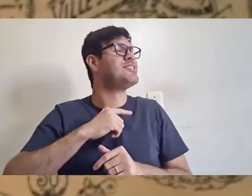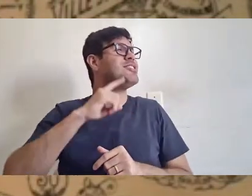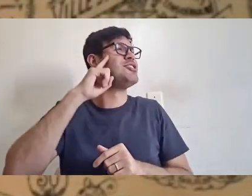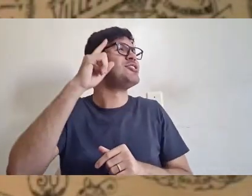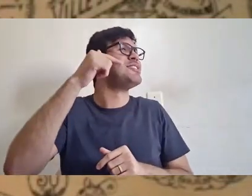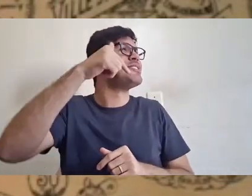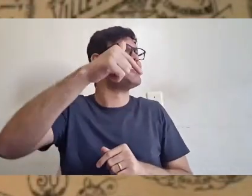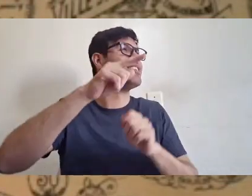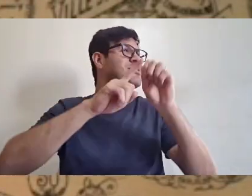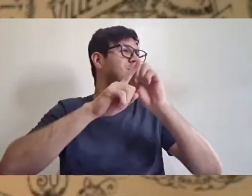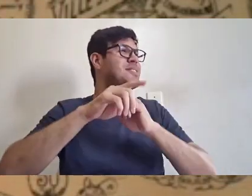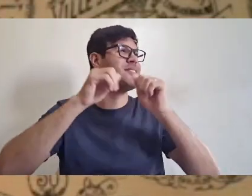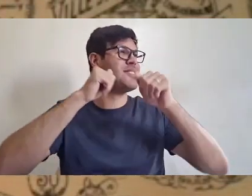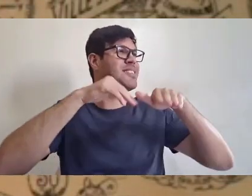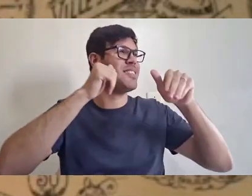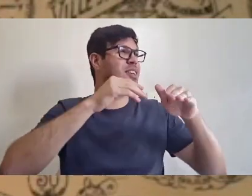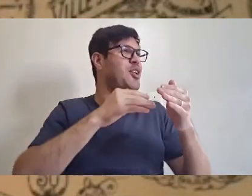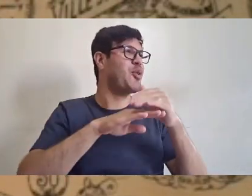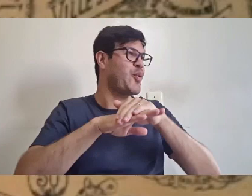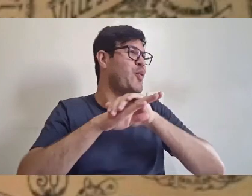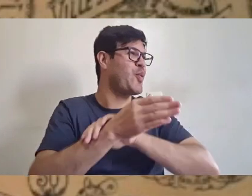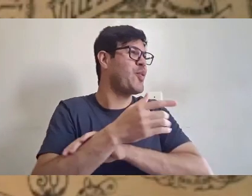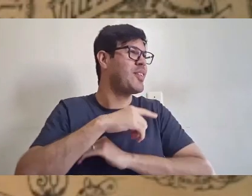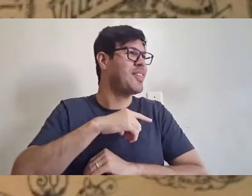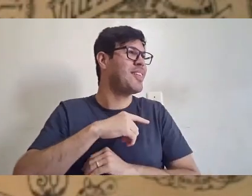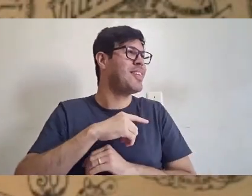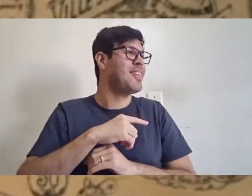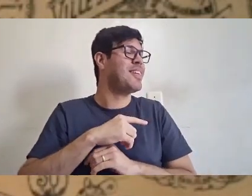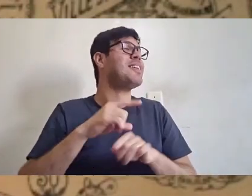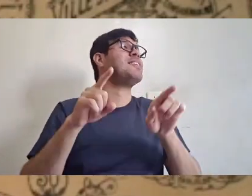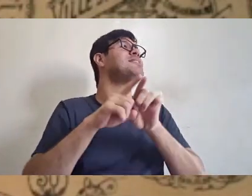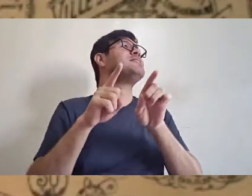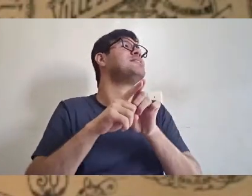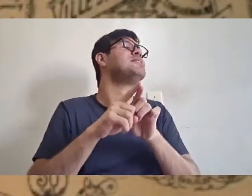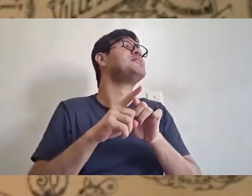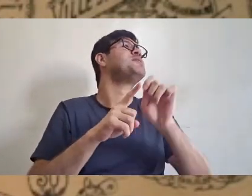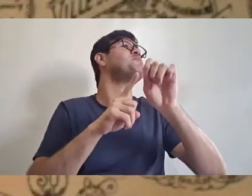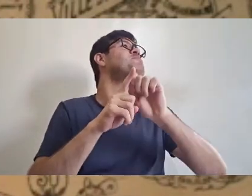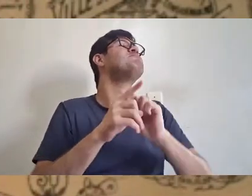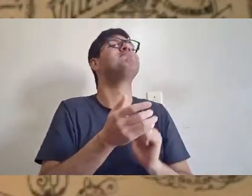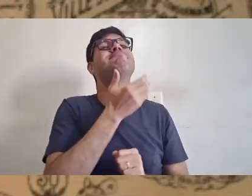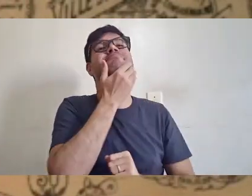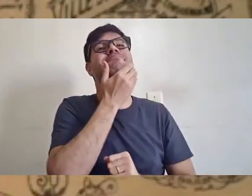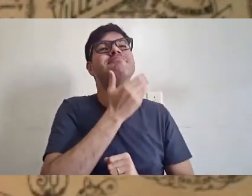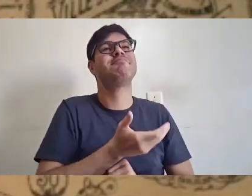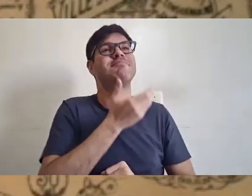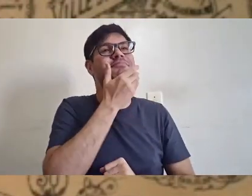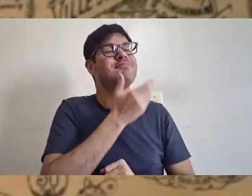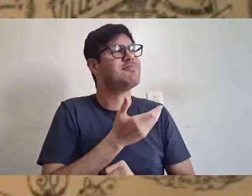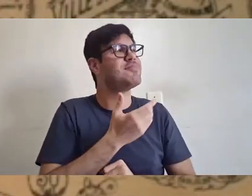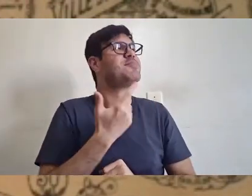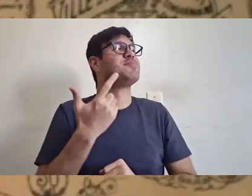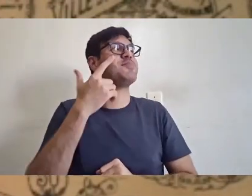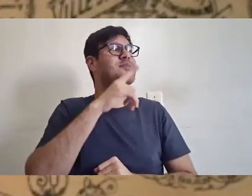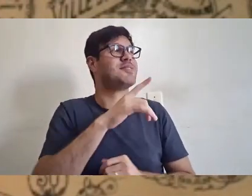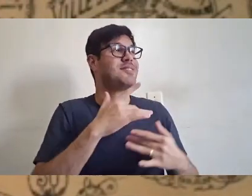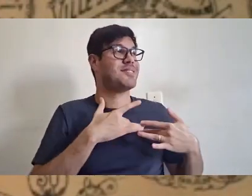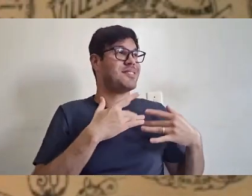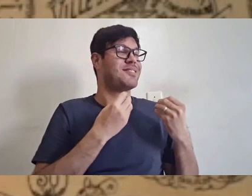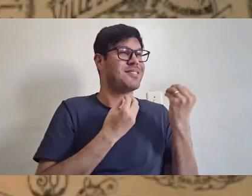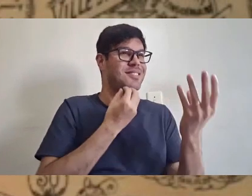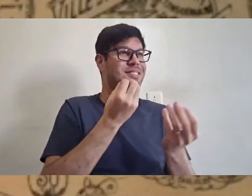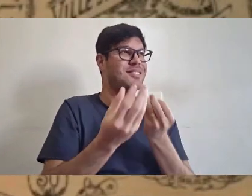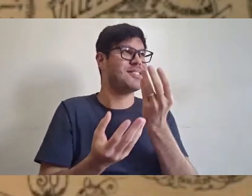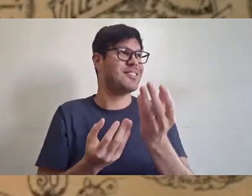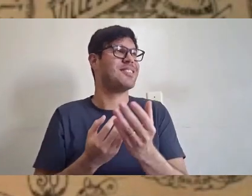setembro. E no Natal... Bicicleta, né? E o Natal que eu consegui, através de doações... Nossa, que